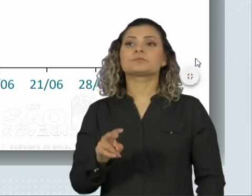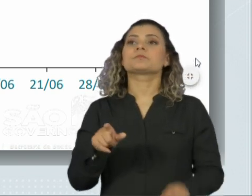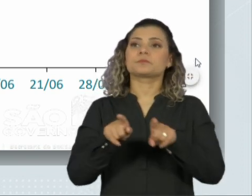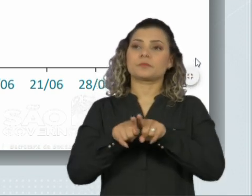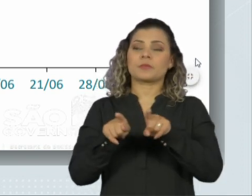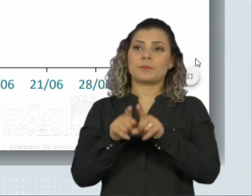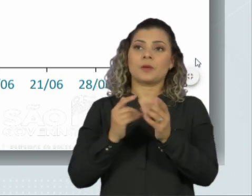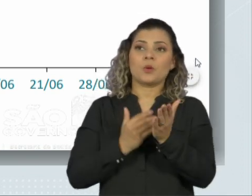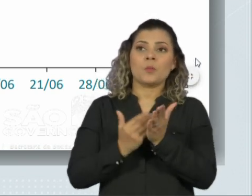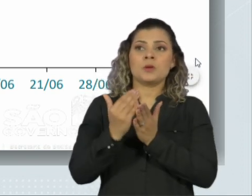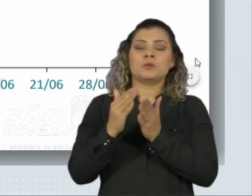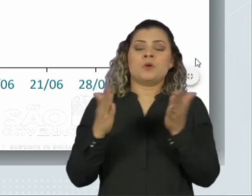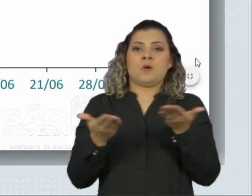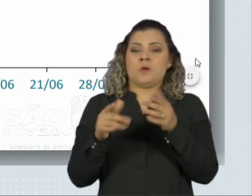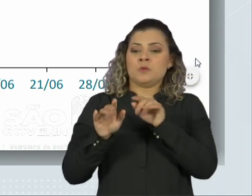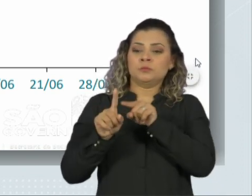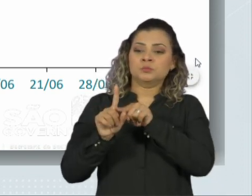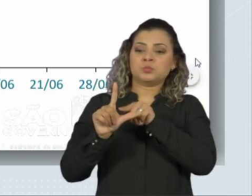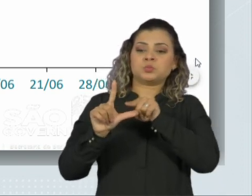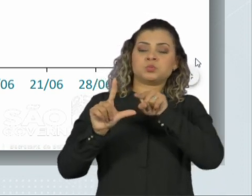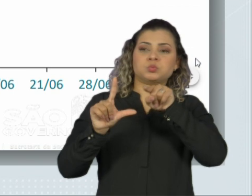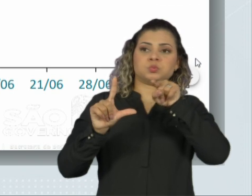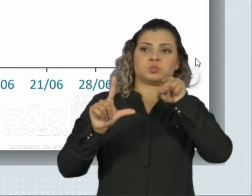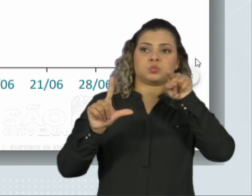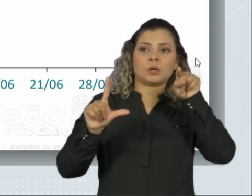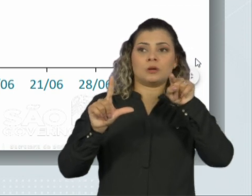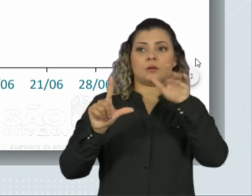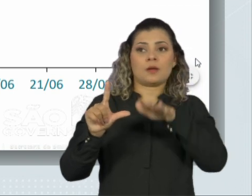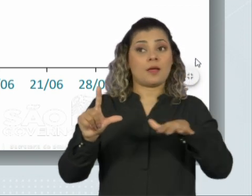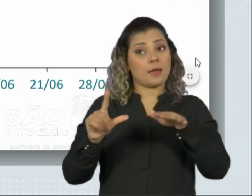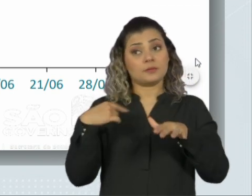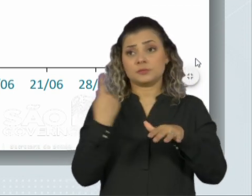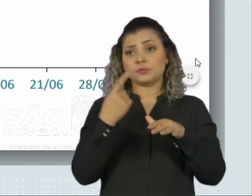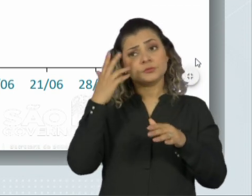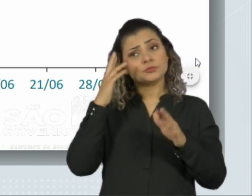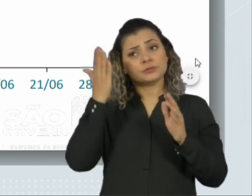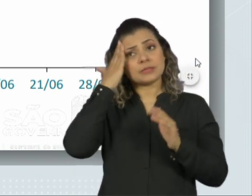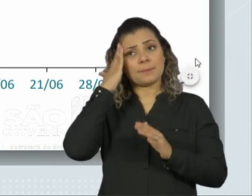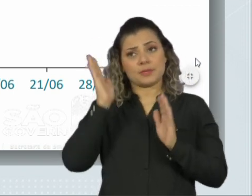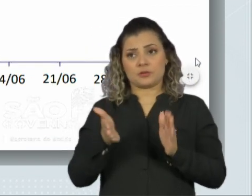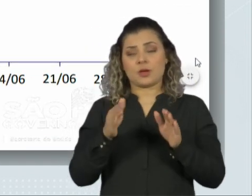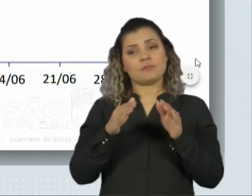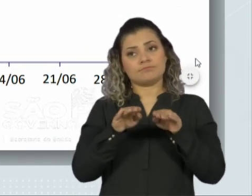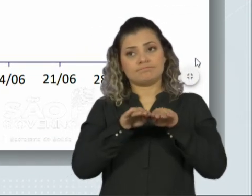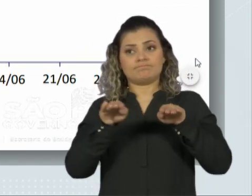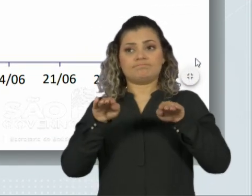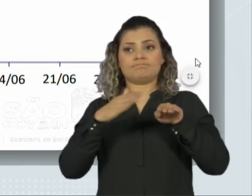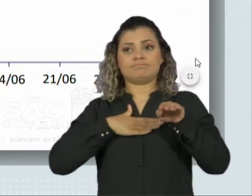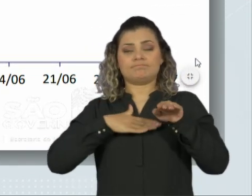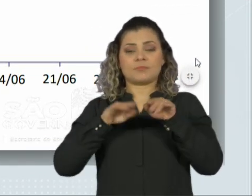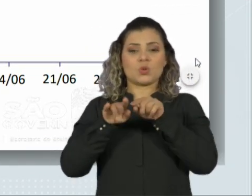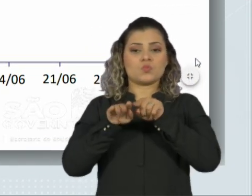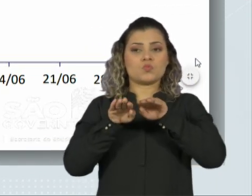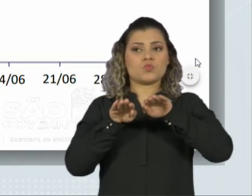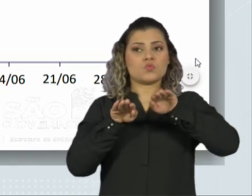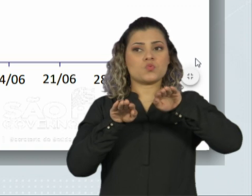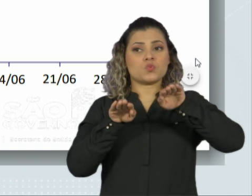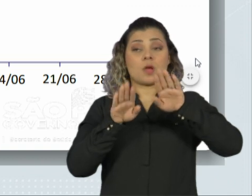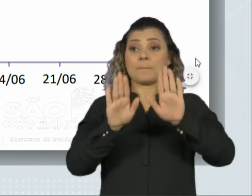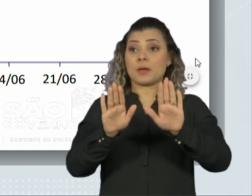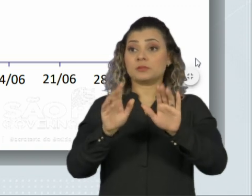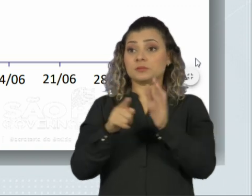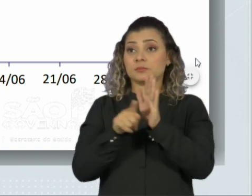dentro do espectro do cenário esperado. Próximo. O próximo apresenta o número de